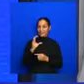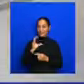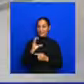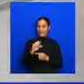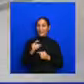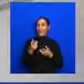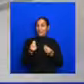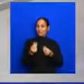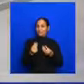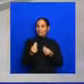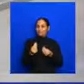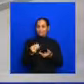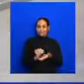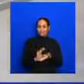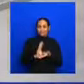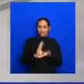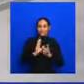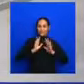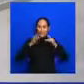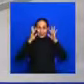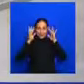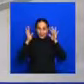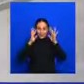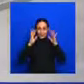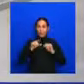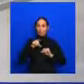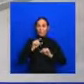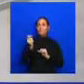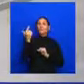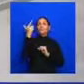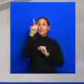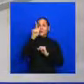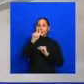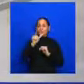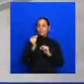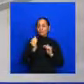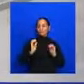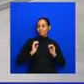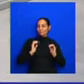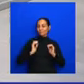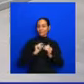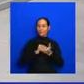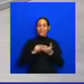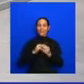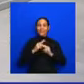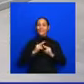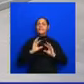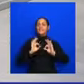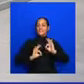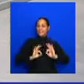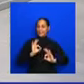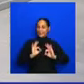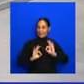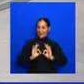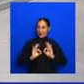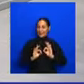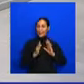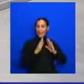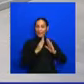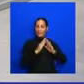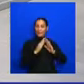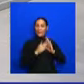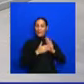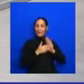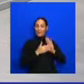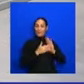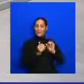16.978.813,85. É muito dinheiro, já pensou? Você pode se tornar o próximo milionário das loterias Caixa, então já se prepara aí com